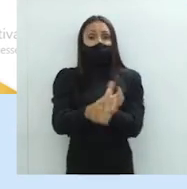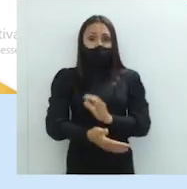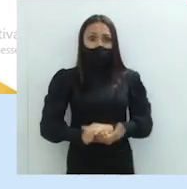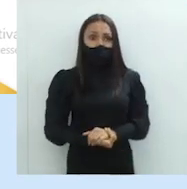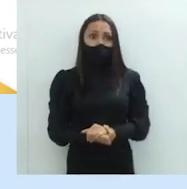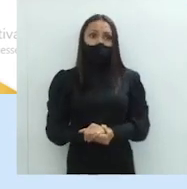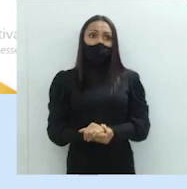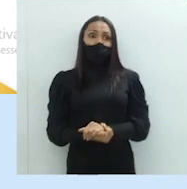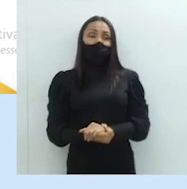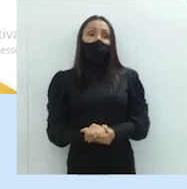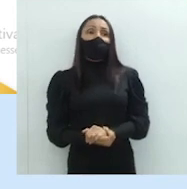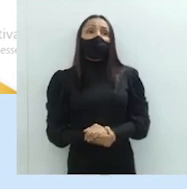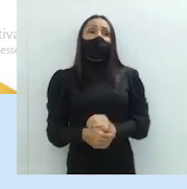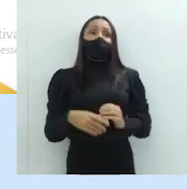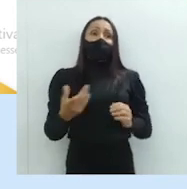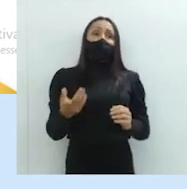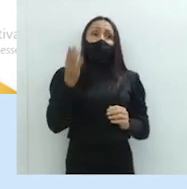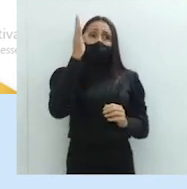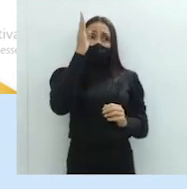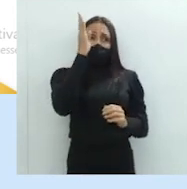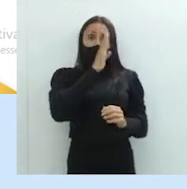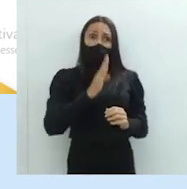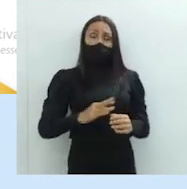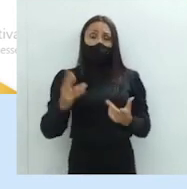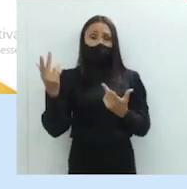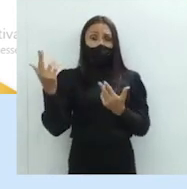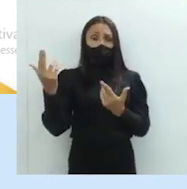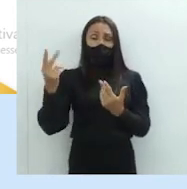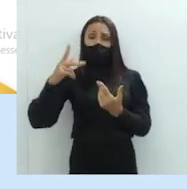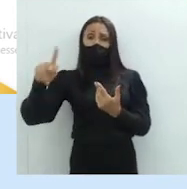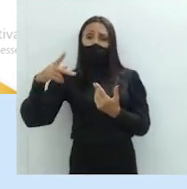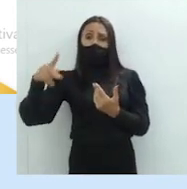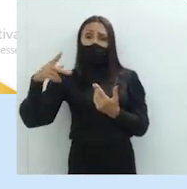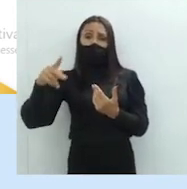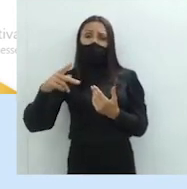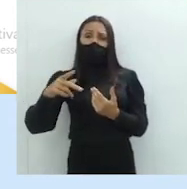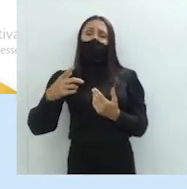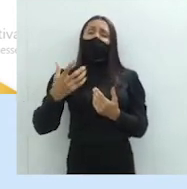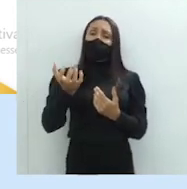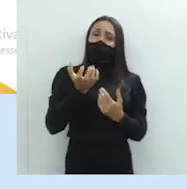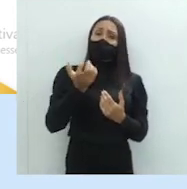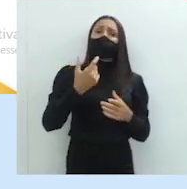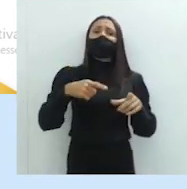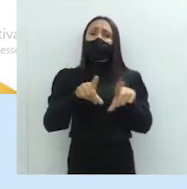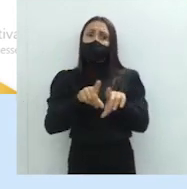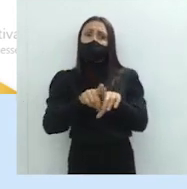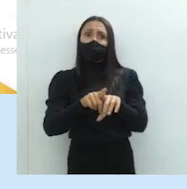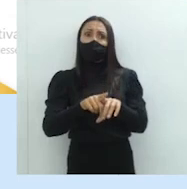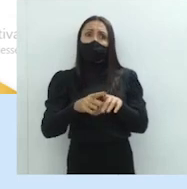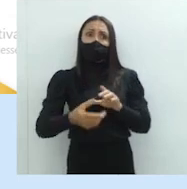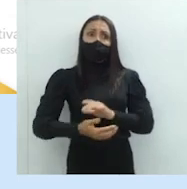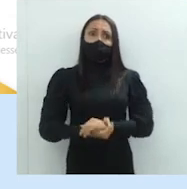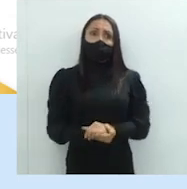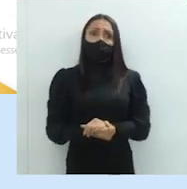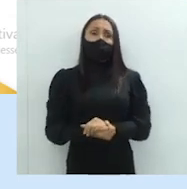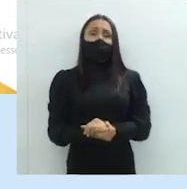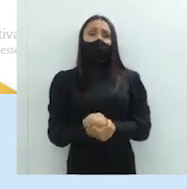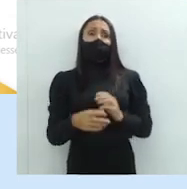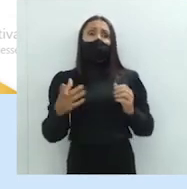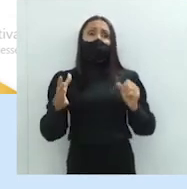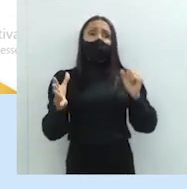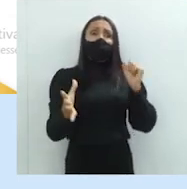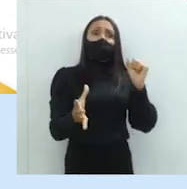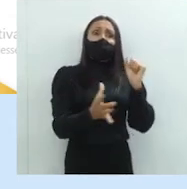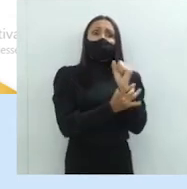Então o Brasil, assim como o Paraguai, também queria reforçar sua posição como potência e garantir